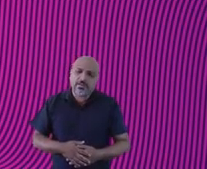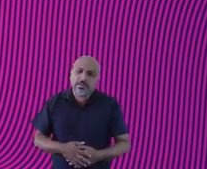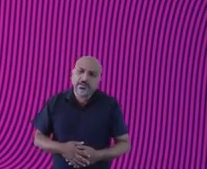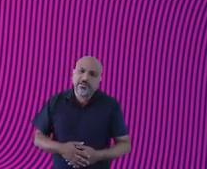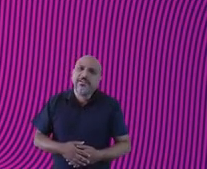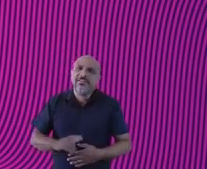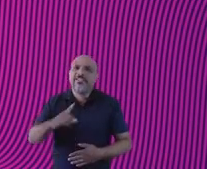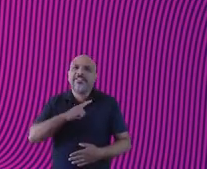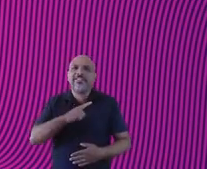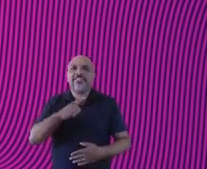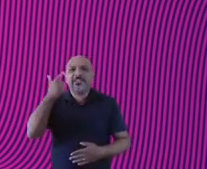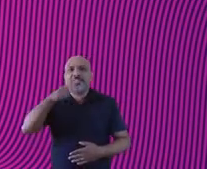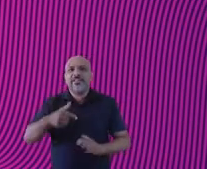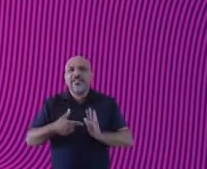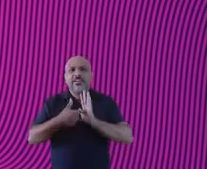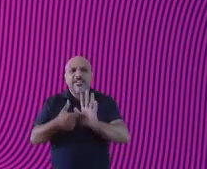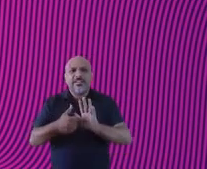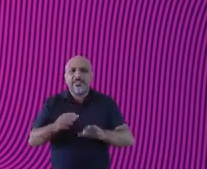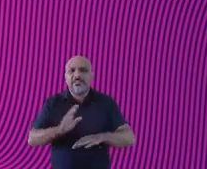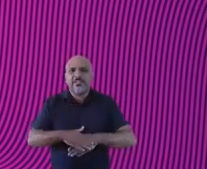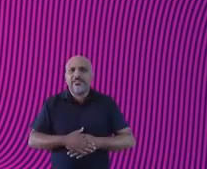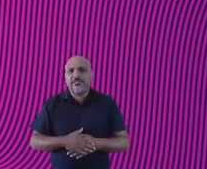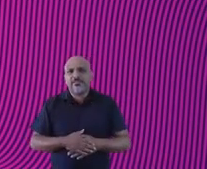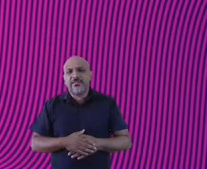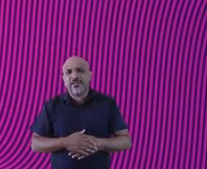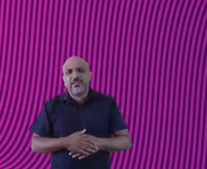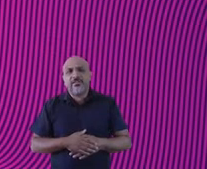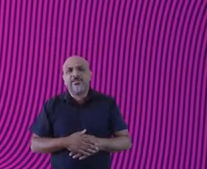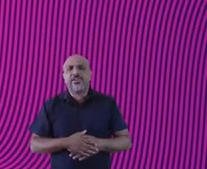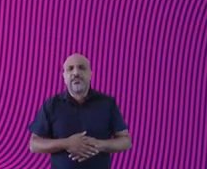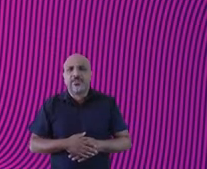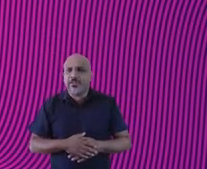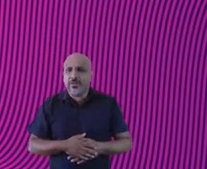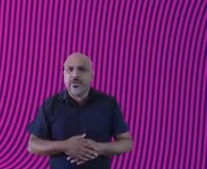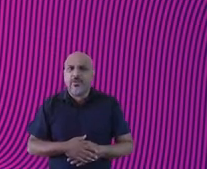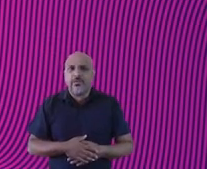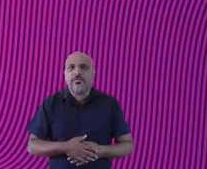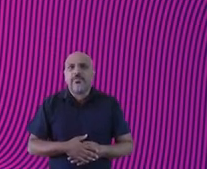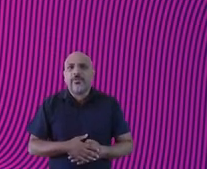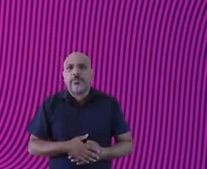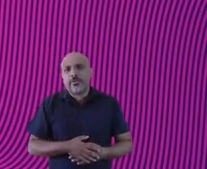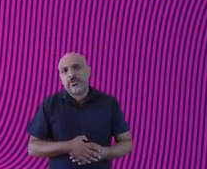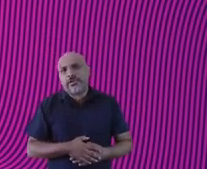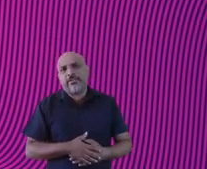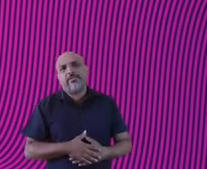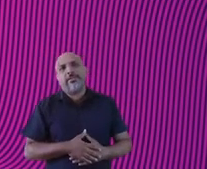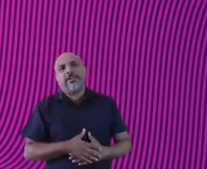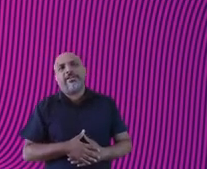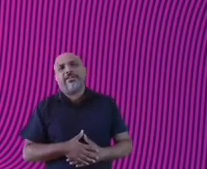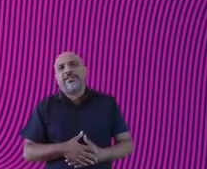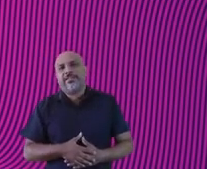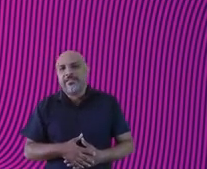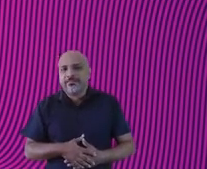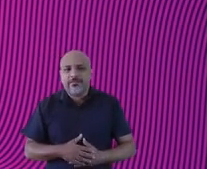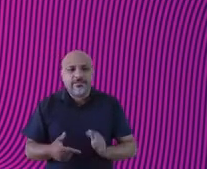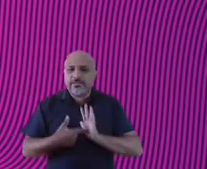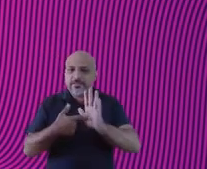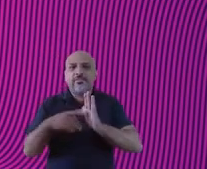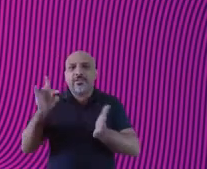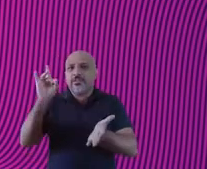Enfim, como o Paulo falou, o papel da lenalidomida como manutenção está muito bem